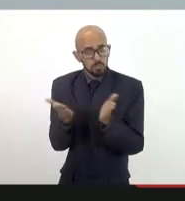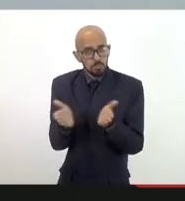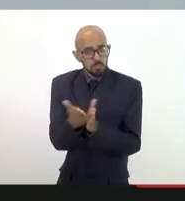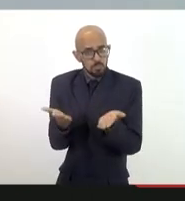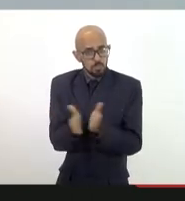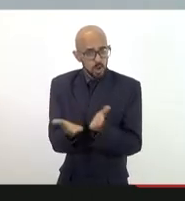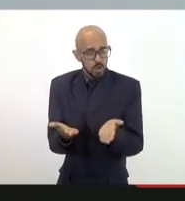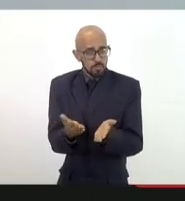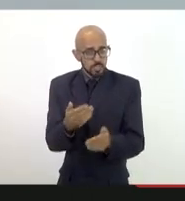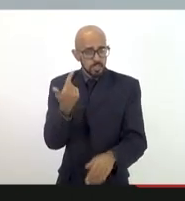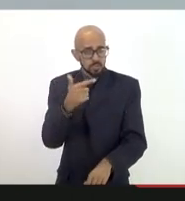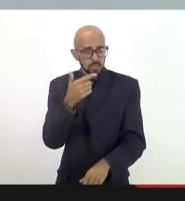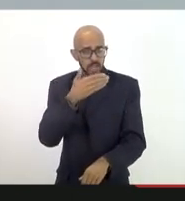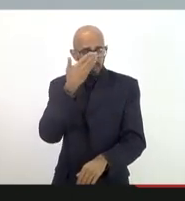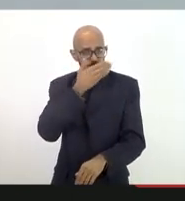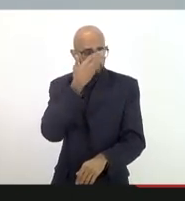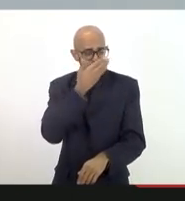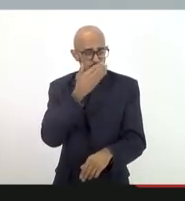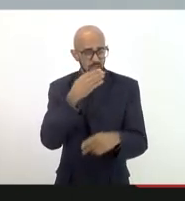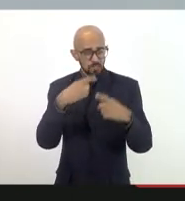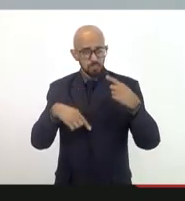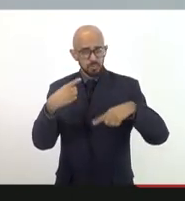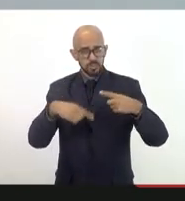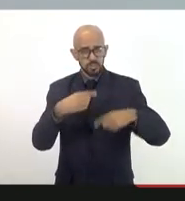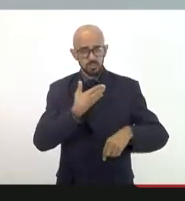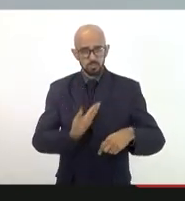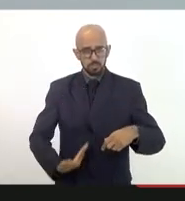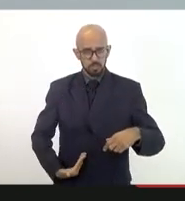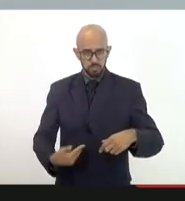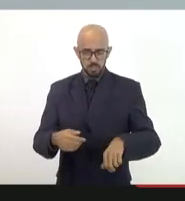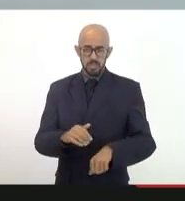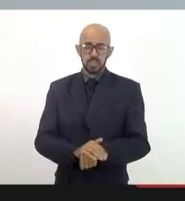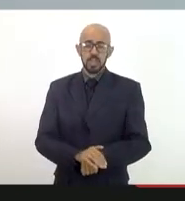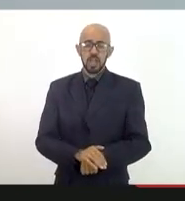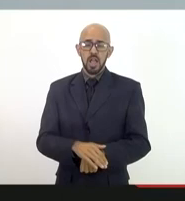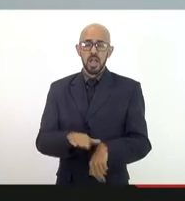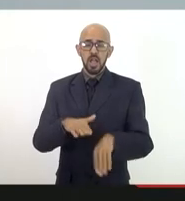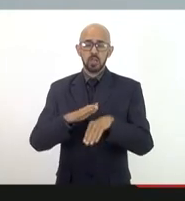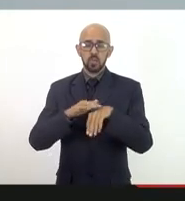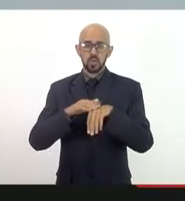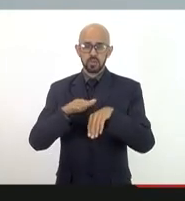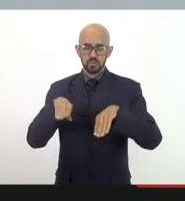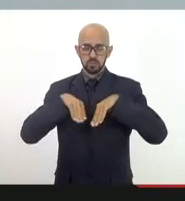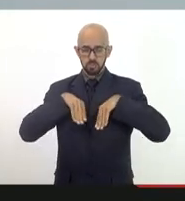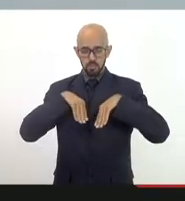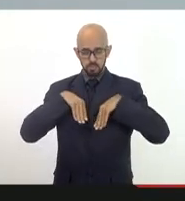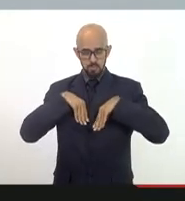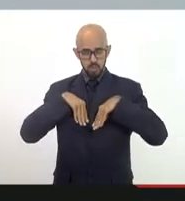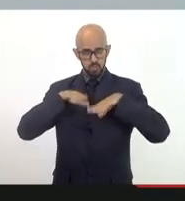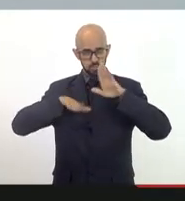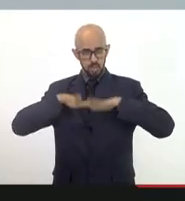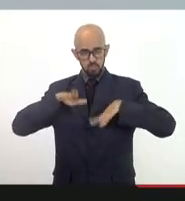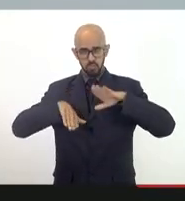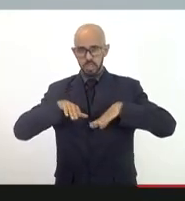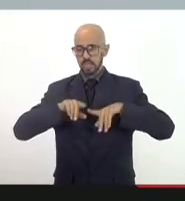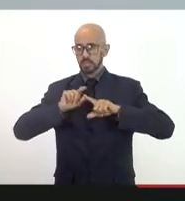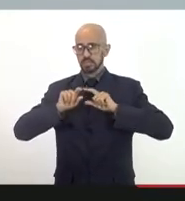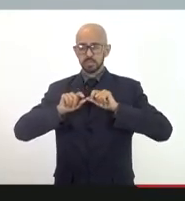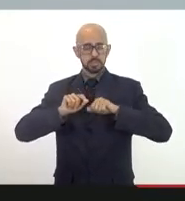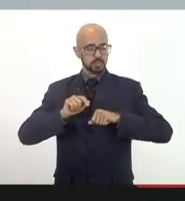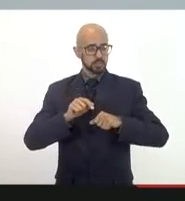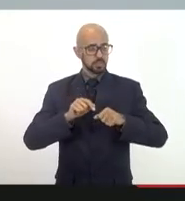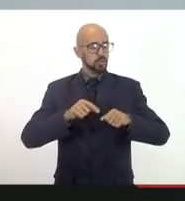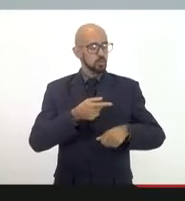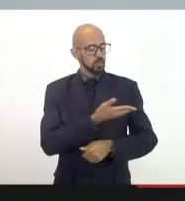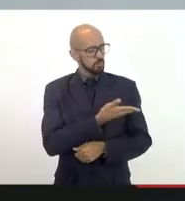por políticas públicas e pela presença do Estado. Então, a tuberculose talvez seja, Marta Rocha, Paulo Pinheiro, Nadine, Carlos